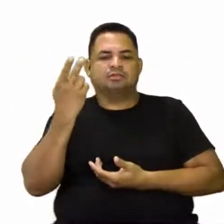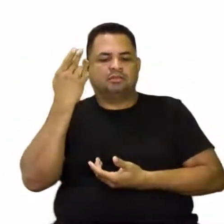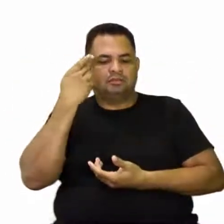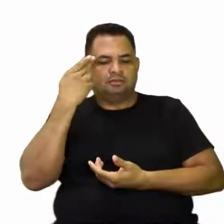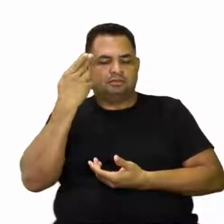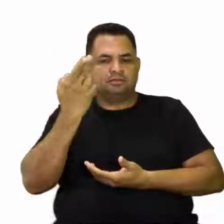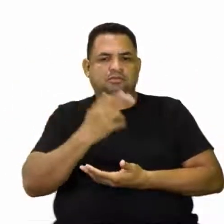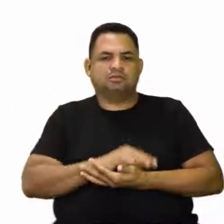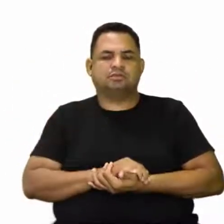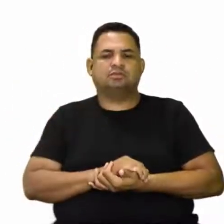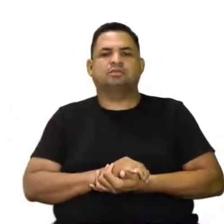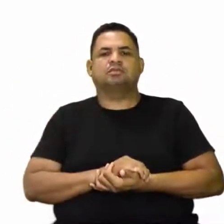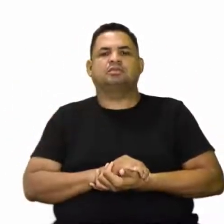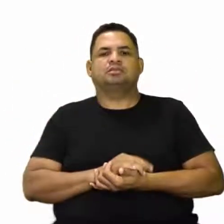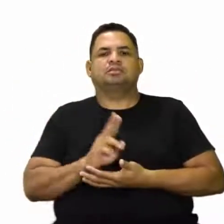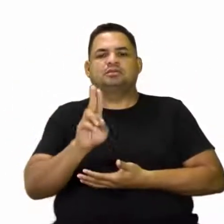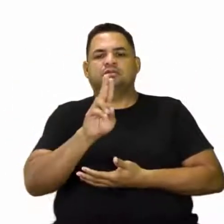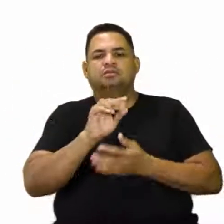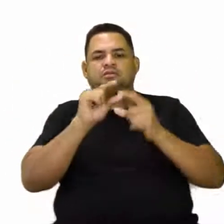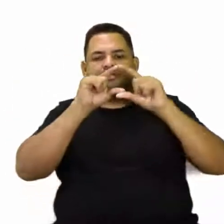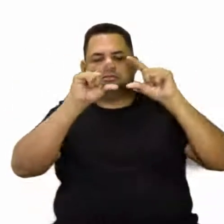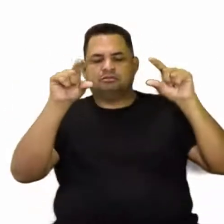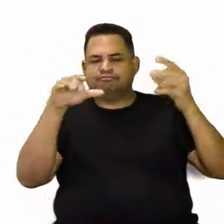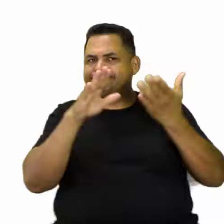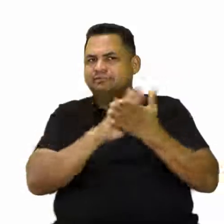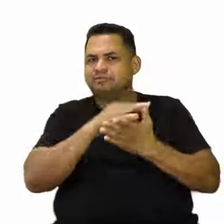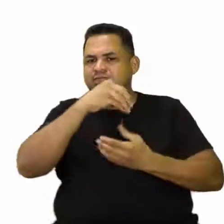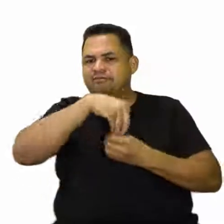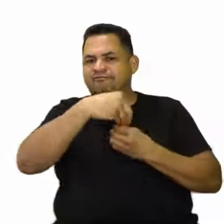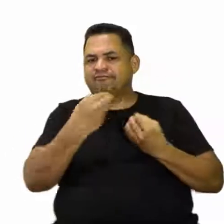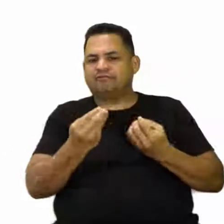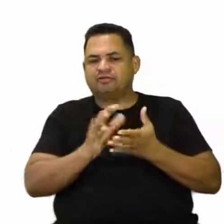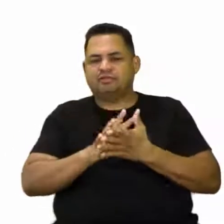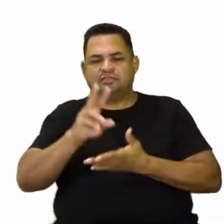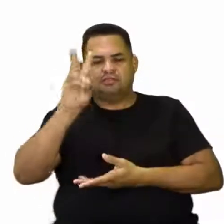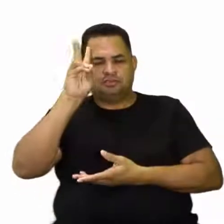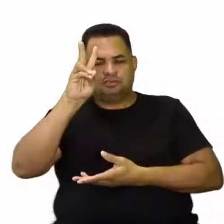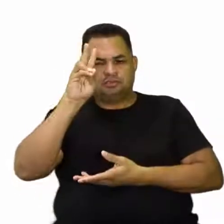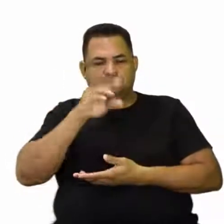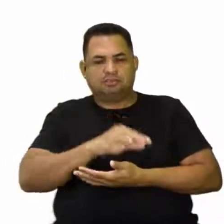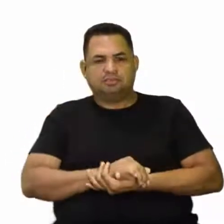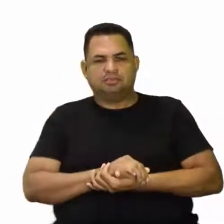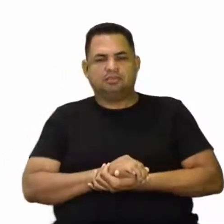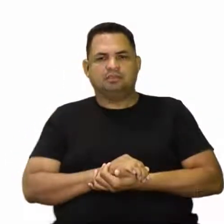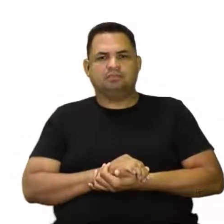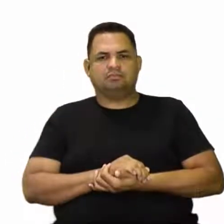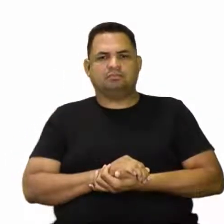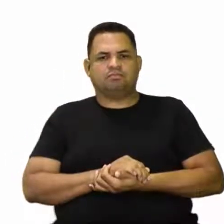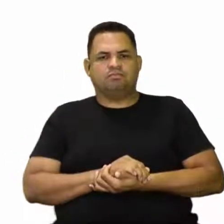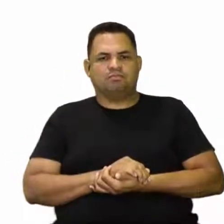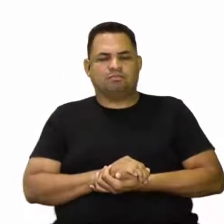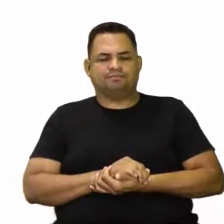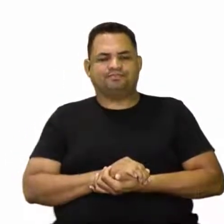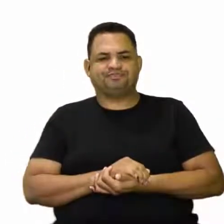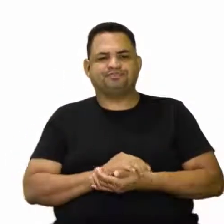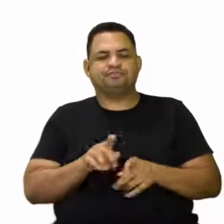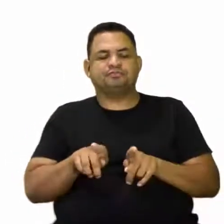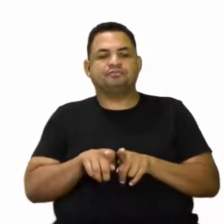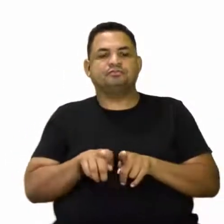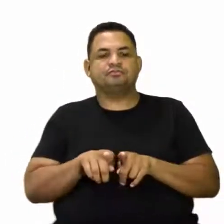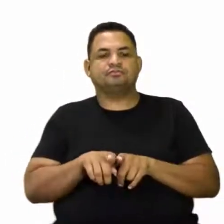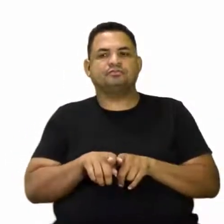notícia sensacionalista, o título não tem nada a ver com a história. É verdade. Um titular ideal, ele